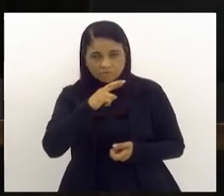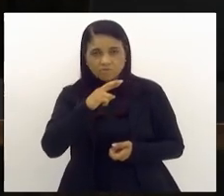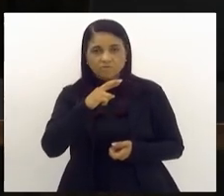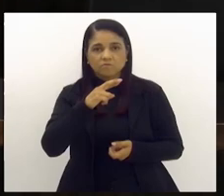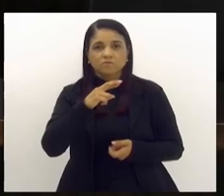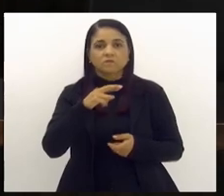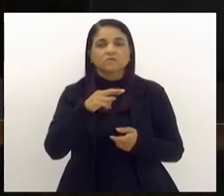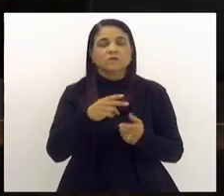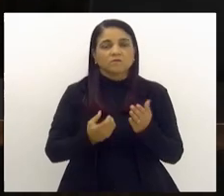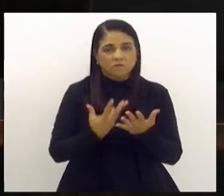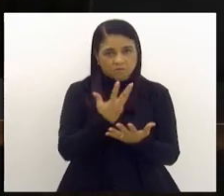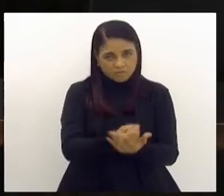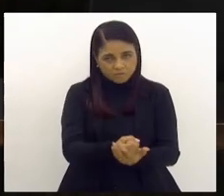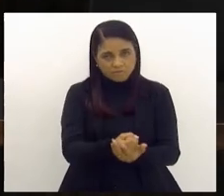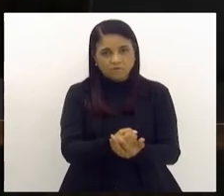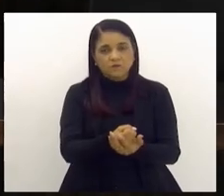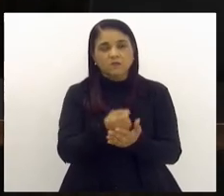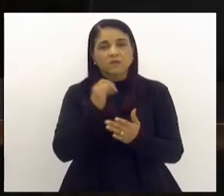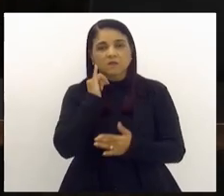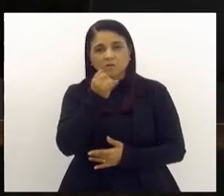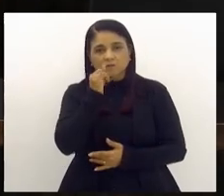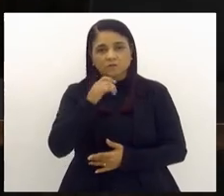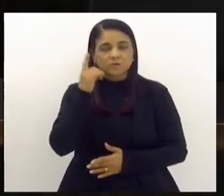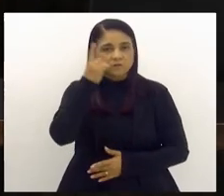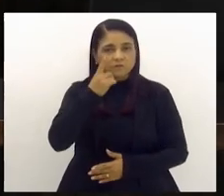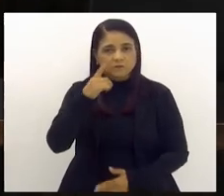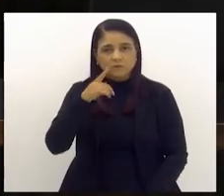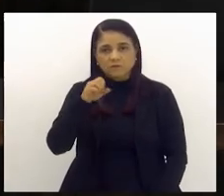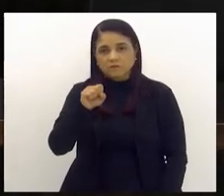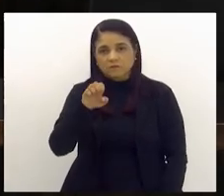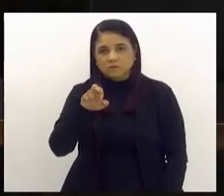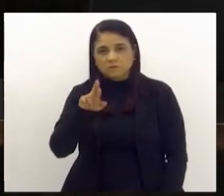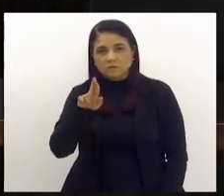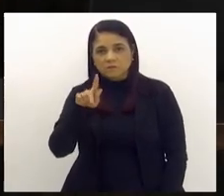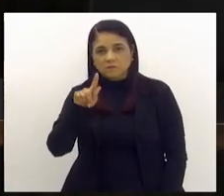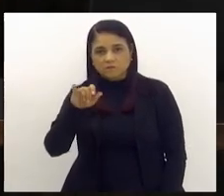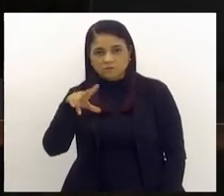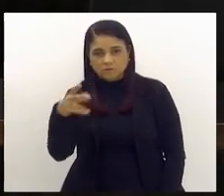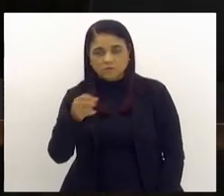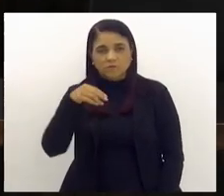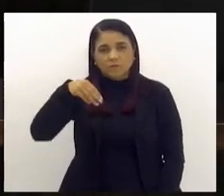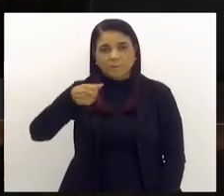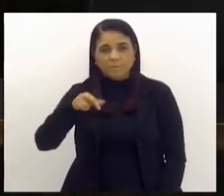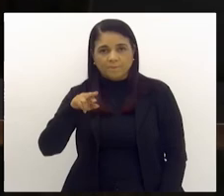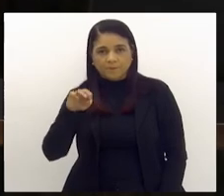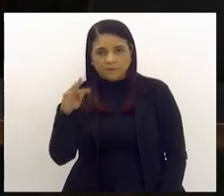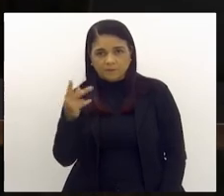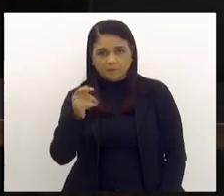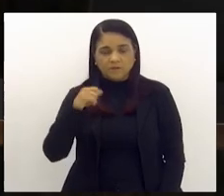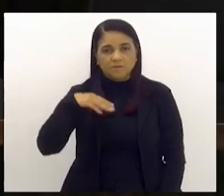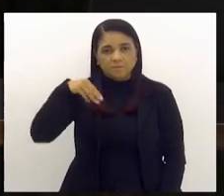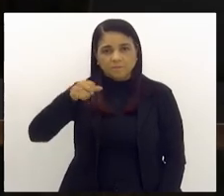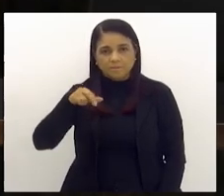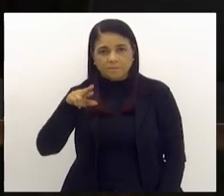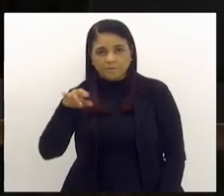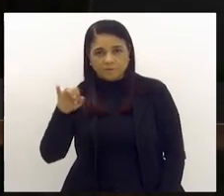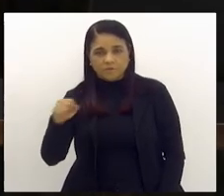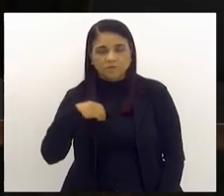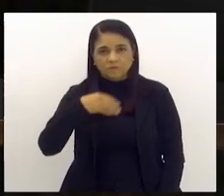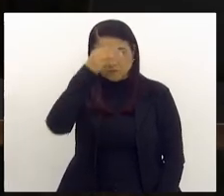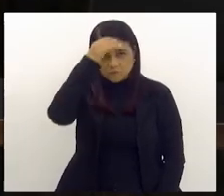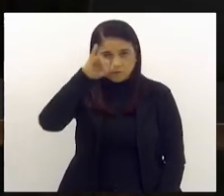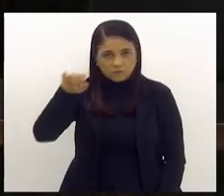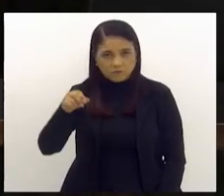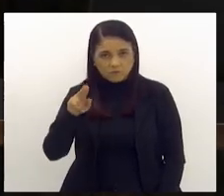Controle, favorável. Relatores, deputados, doutor Serginho, Marta Rocha, Márcio Gualberto, Tia Ju e